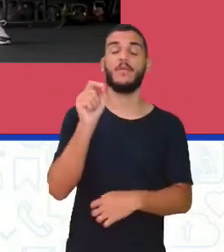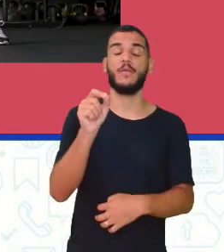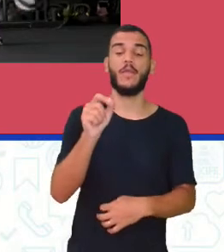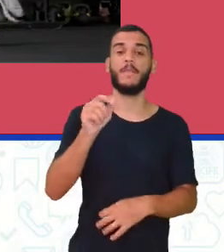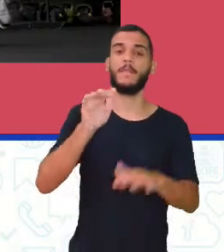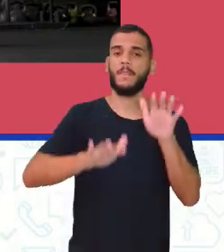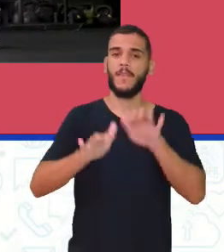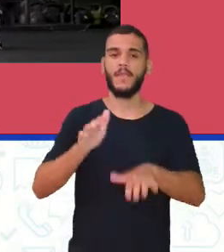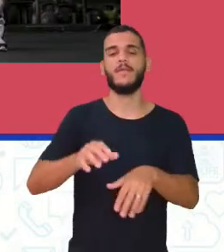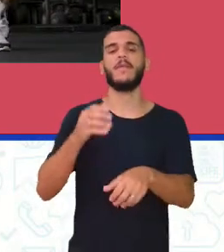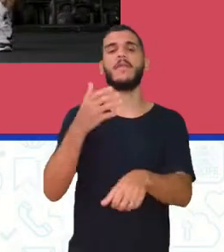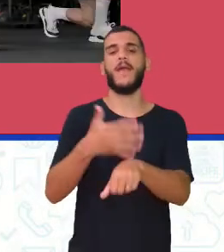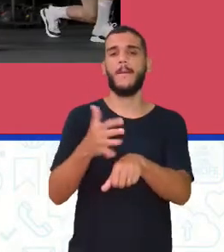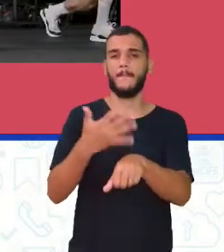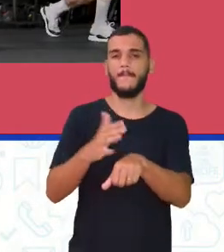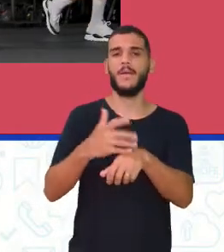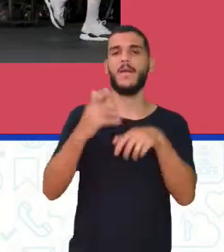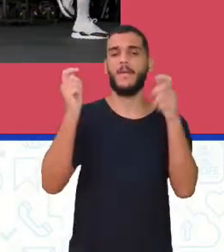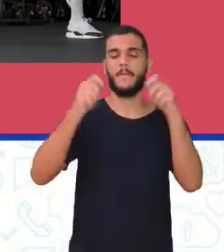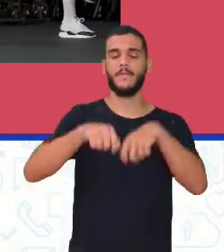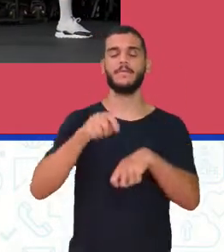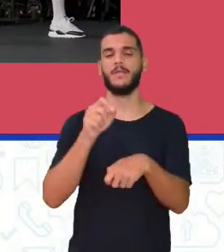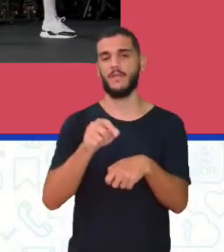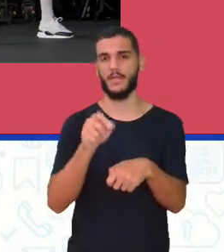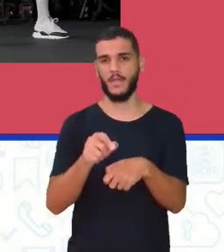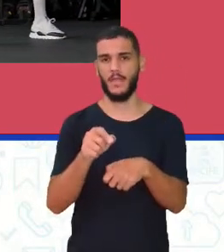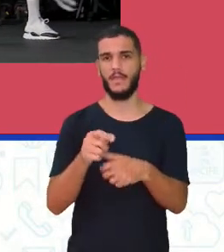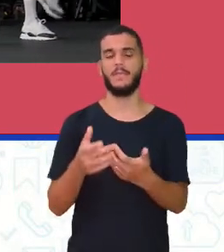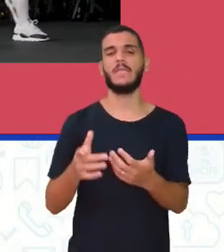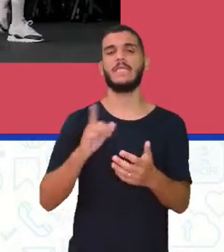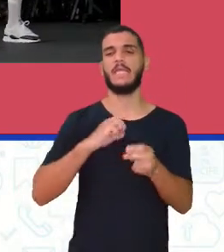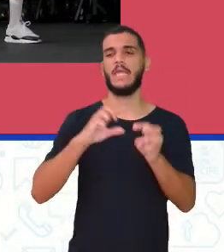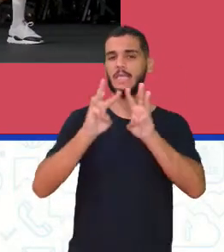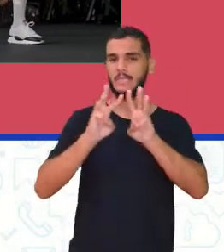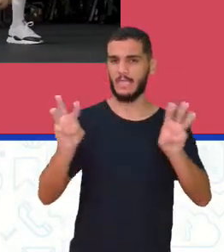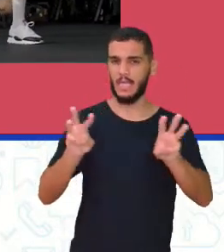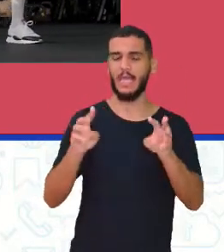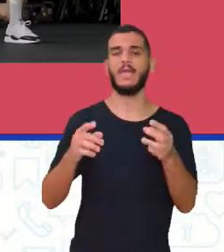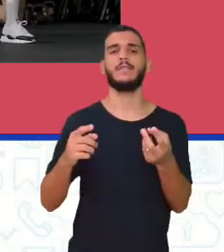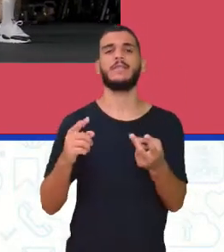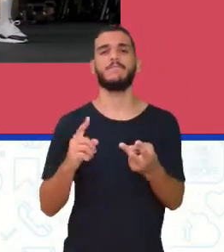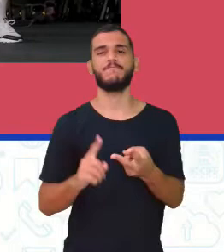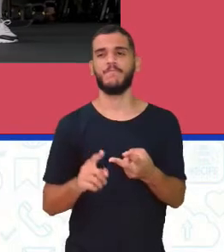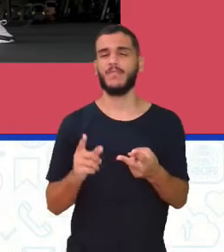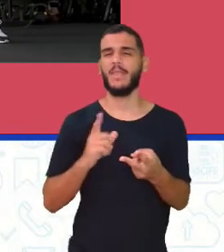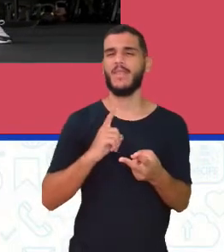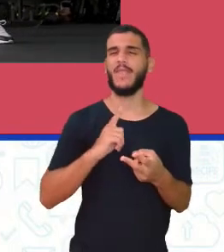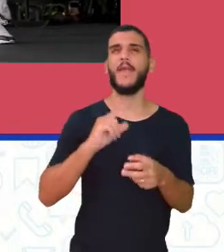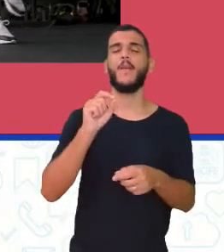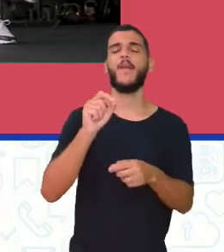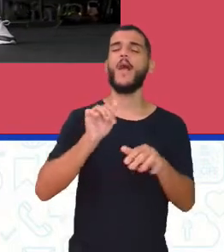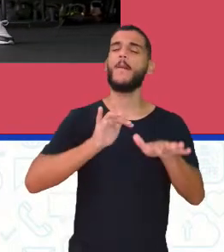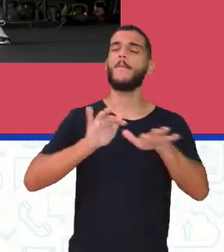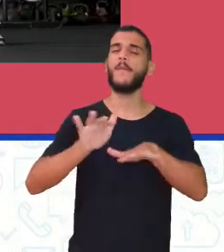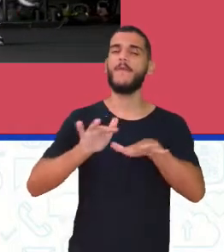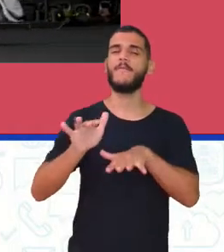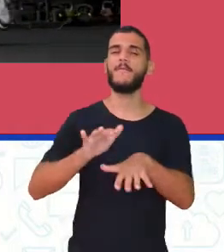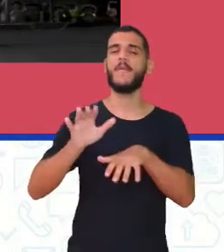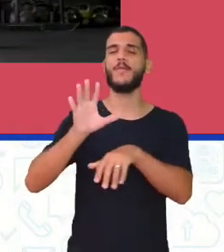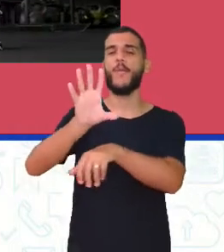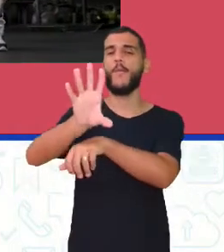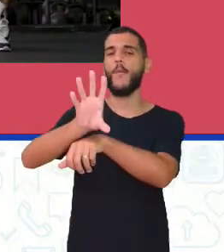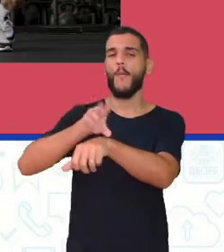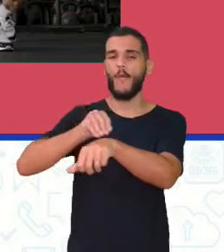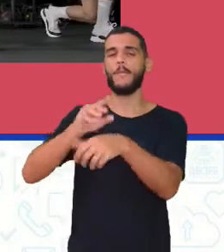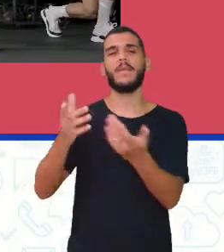essas atividades a gente pode pegar em algum site, né? Onde a gente pode fazer um movimento que está sendo sincronizado,